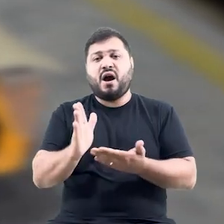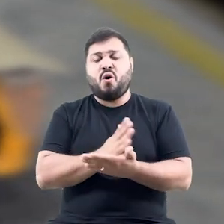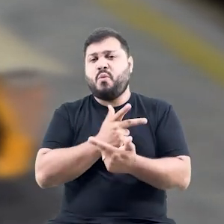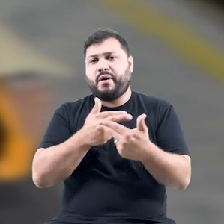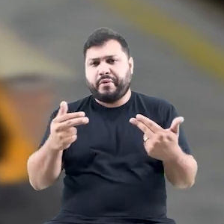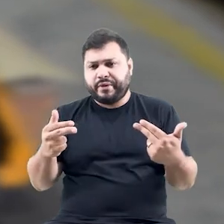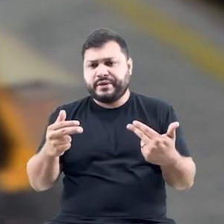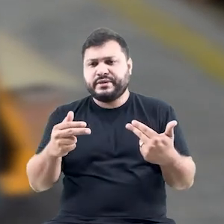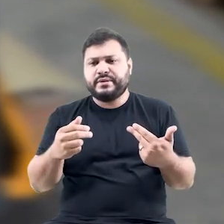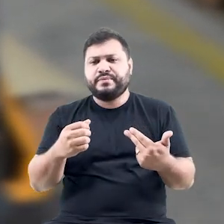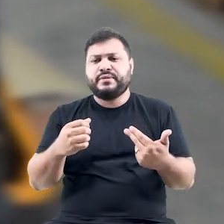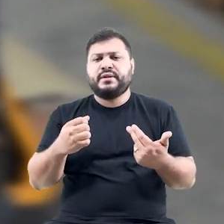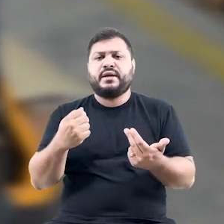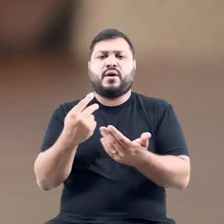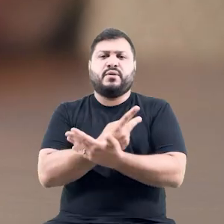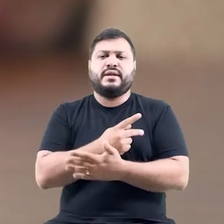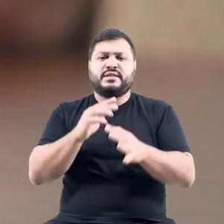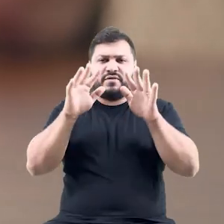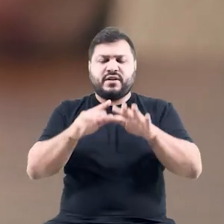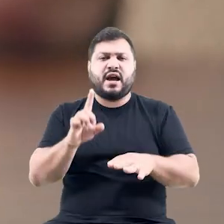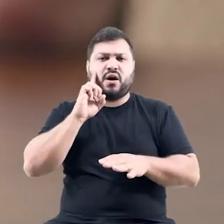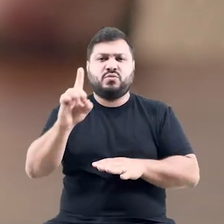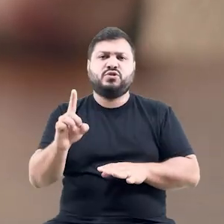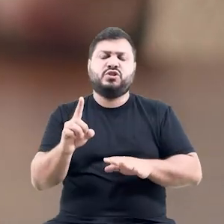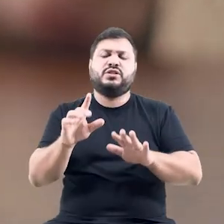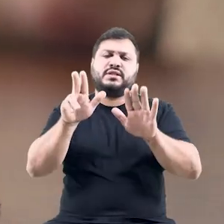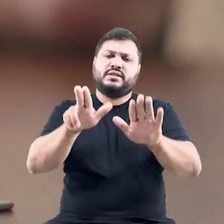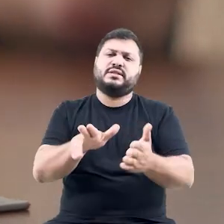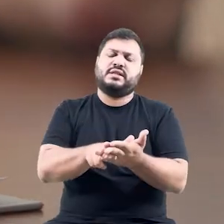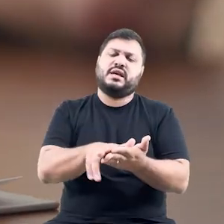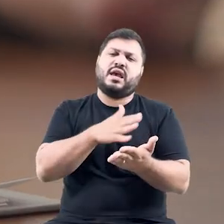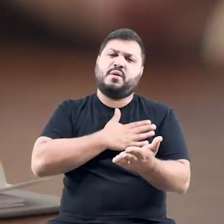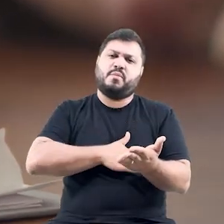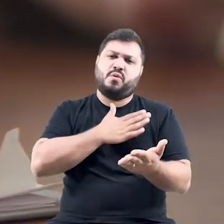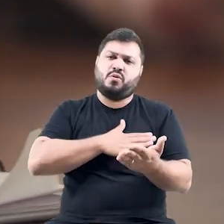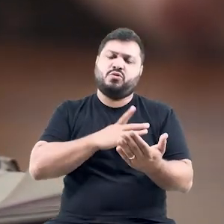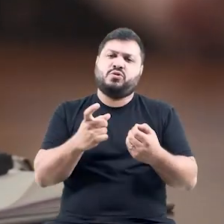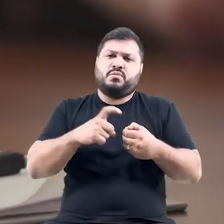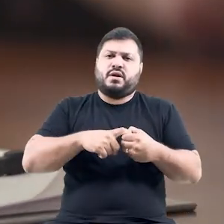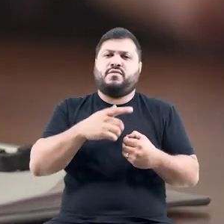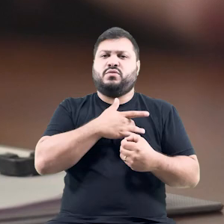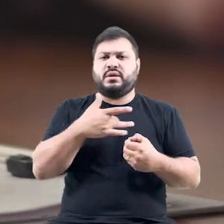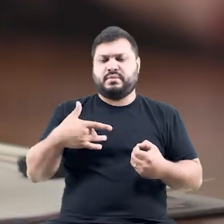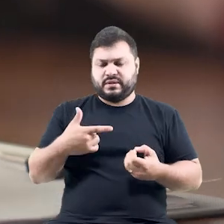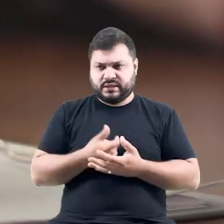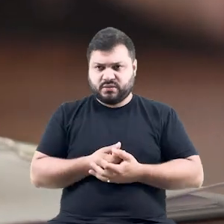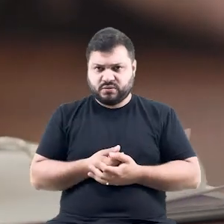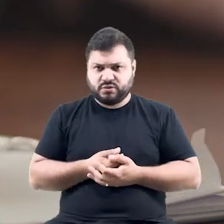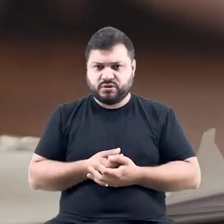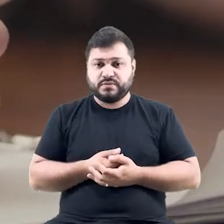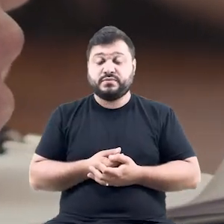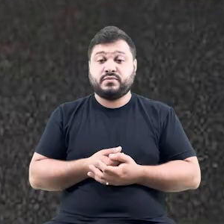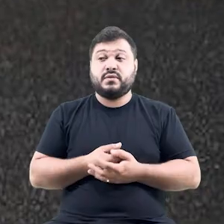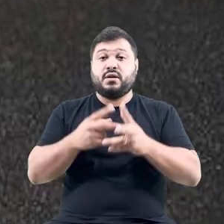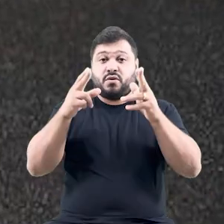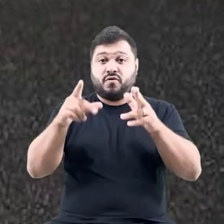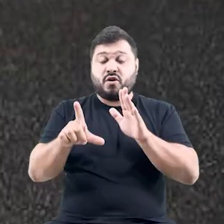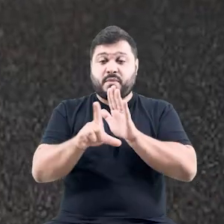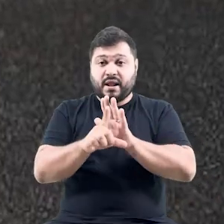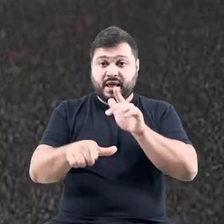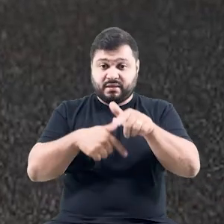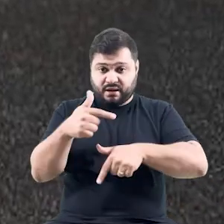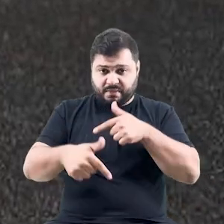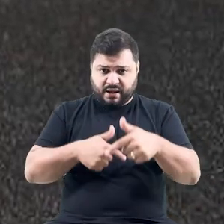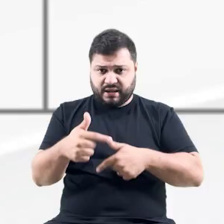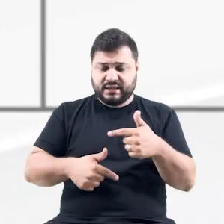alguma circunstância que o leve a ficar alguns dias em repouso para restabelecer seu estado de saúde. Conforme a